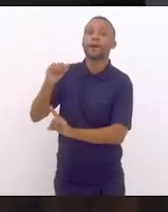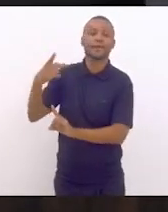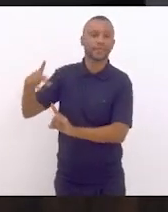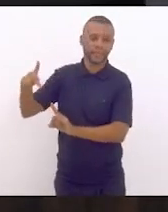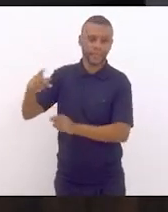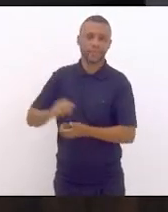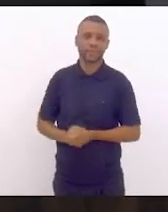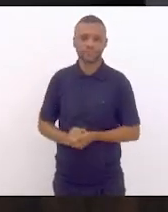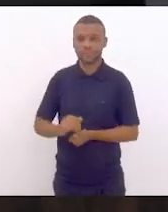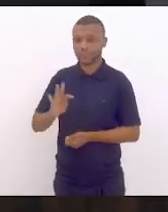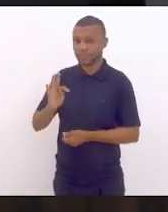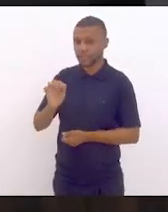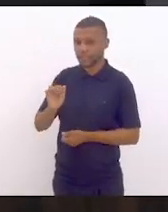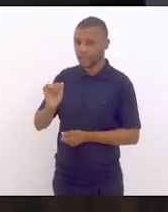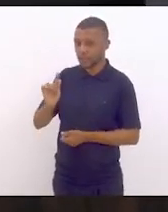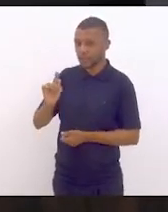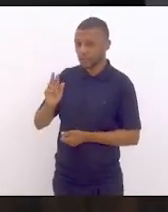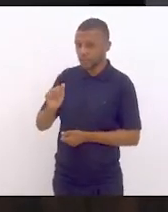Grande Taiguara.